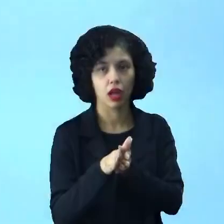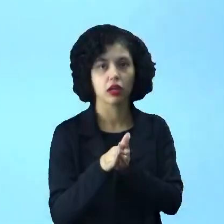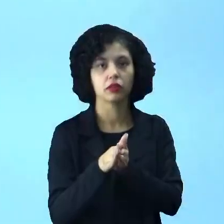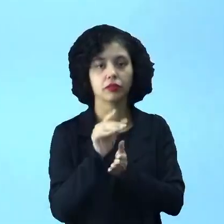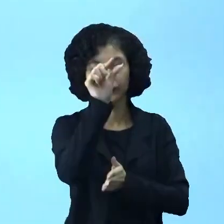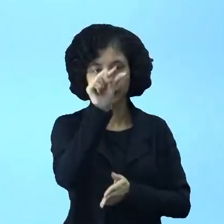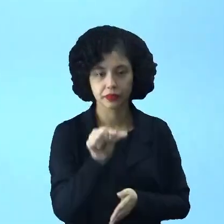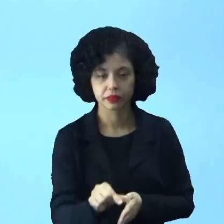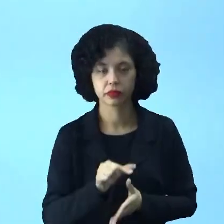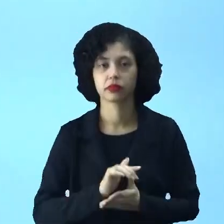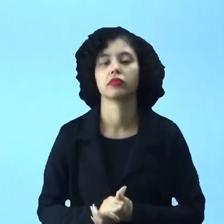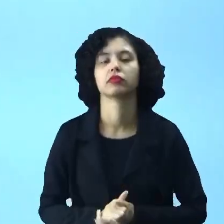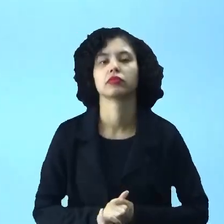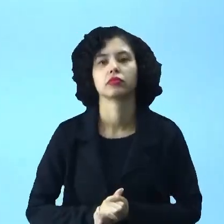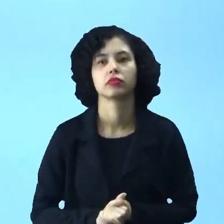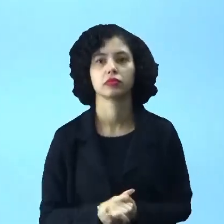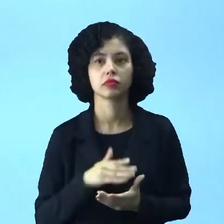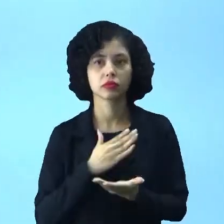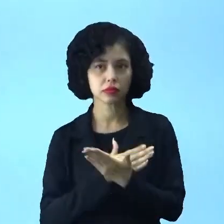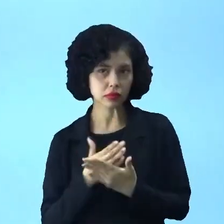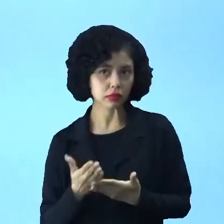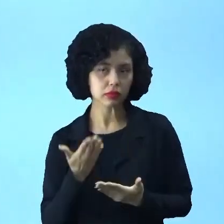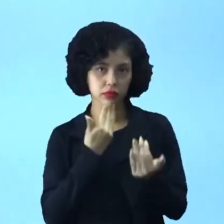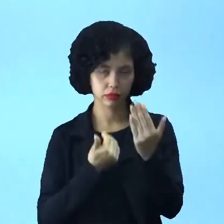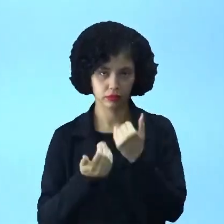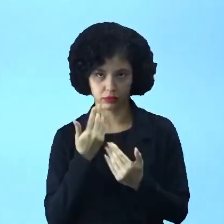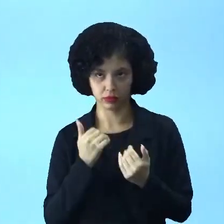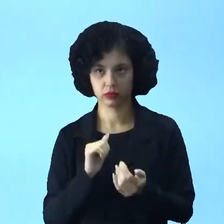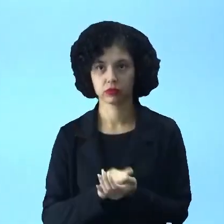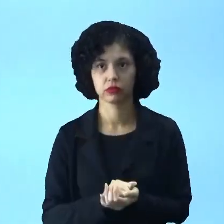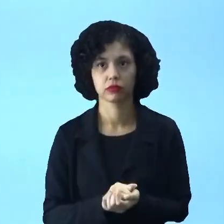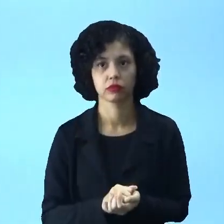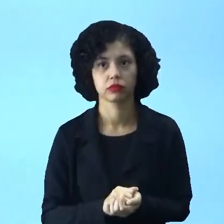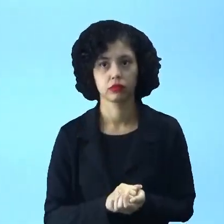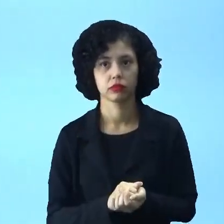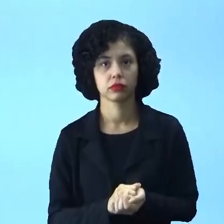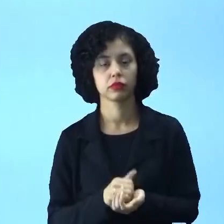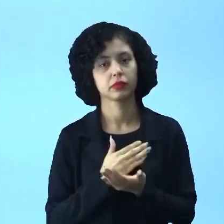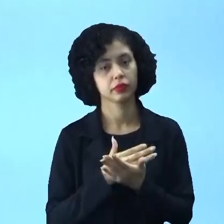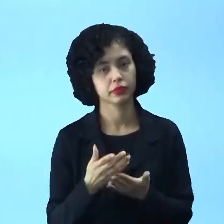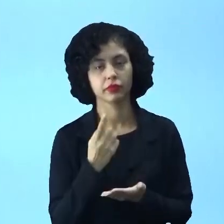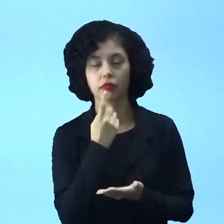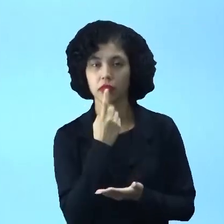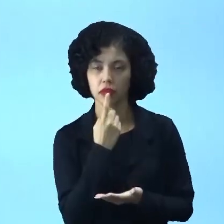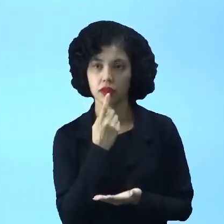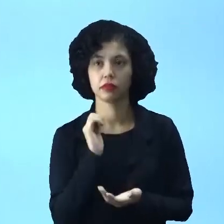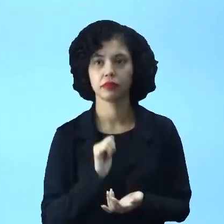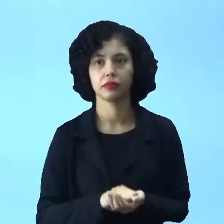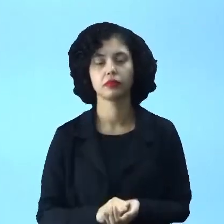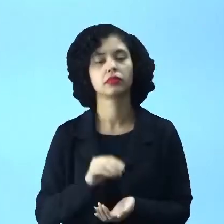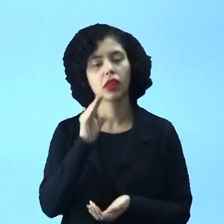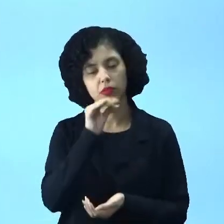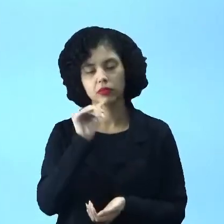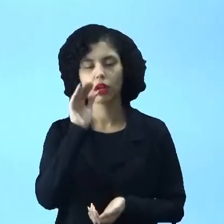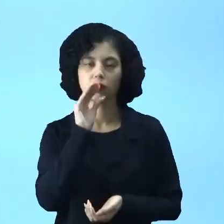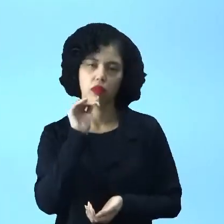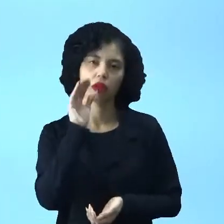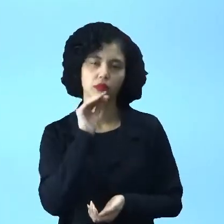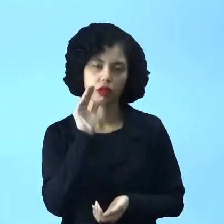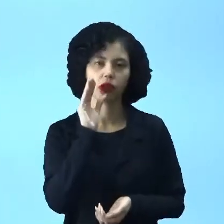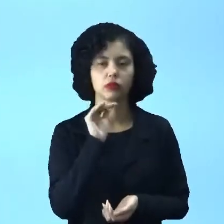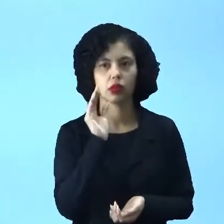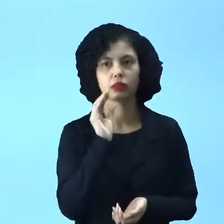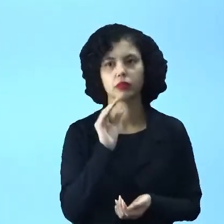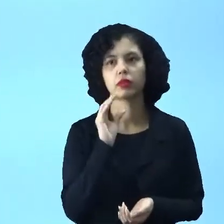à faringe. Então, nós começamos aí o nosso processo digestivo. Começa por onde? Pela boca. Então, nós mastigamos o alimento,